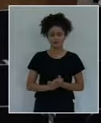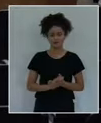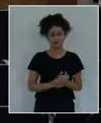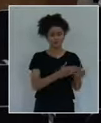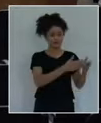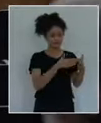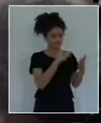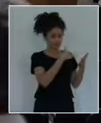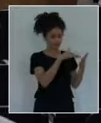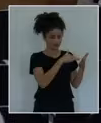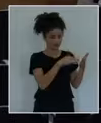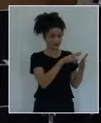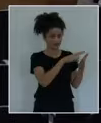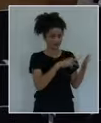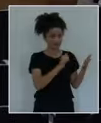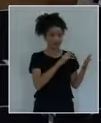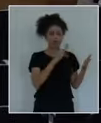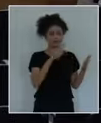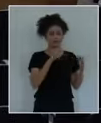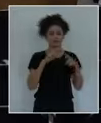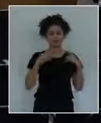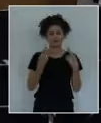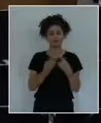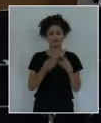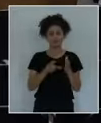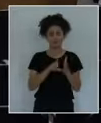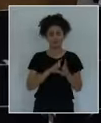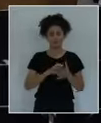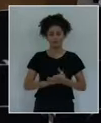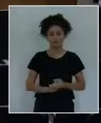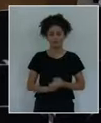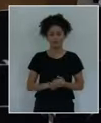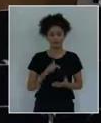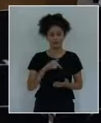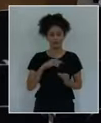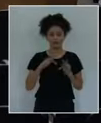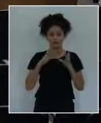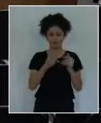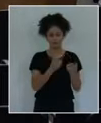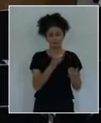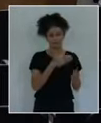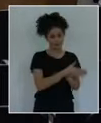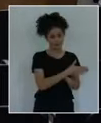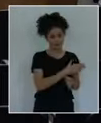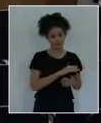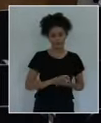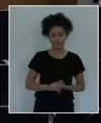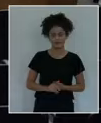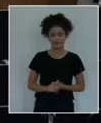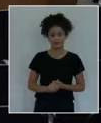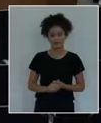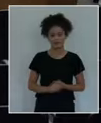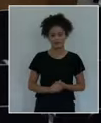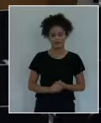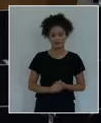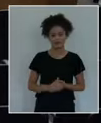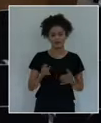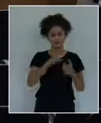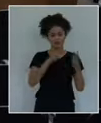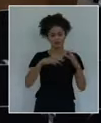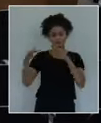seguida solicitou ao secretário que fizesse leitura da ata da reunião anterior, que foi aprovada por todos os edis. Passou-se a leitura